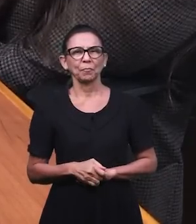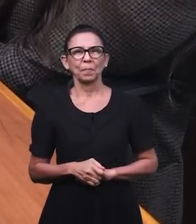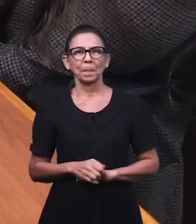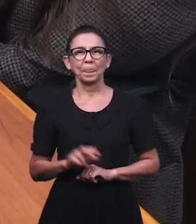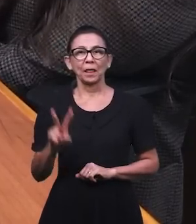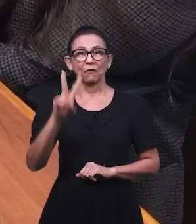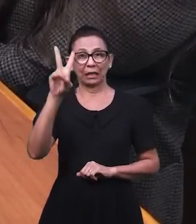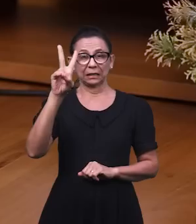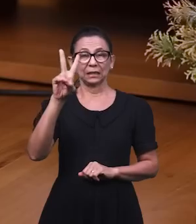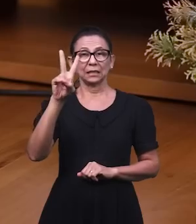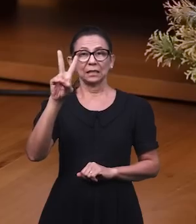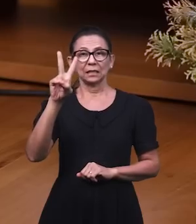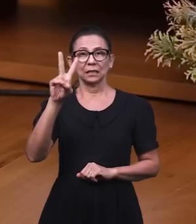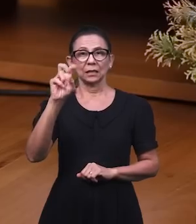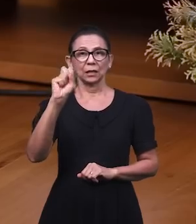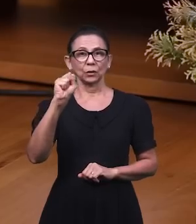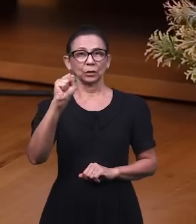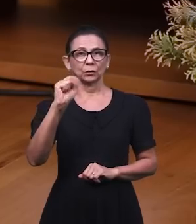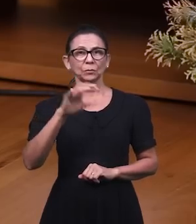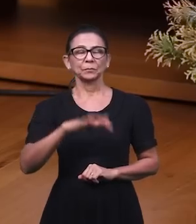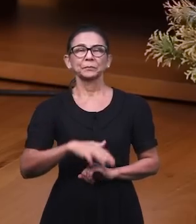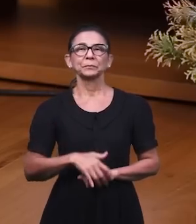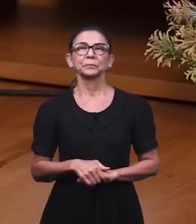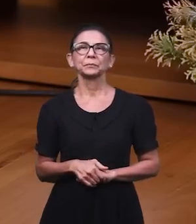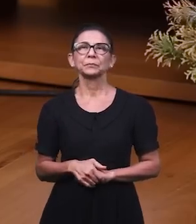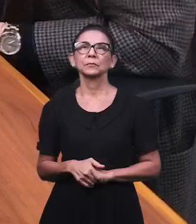falar bem assim, valia 5. E o momento ruim?